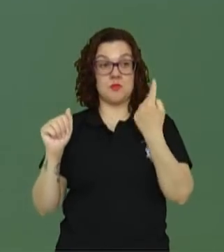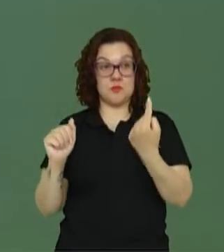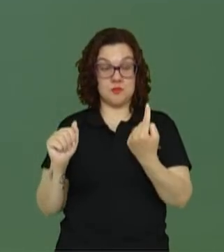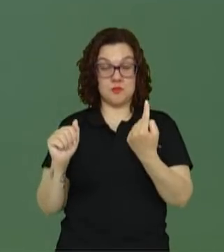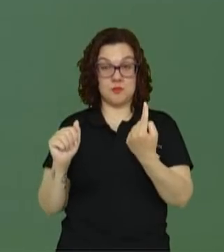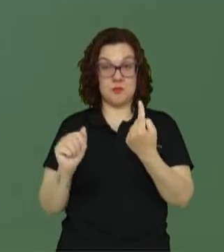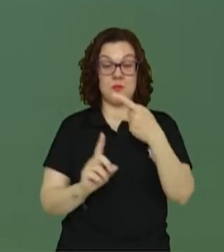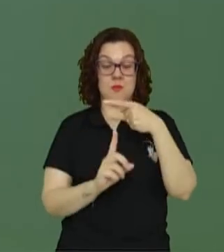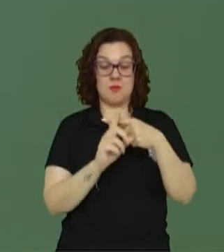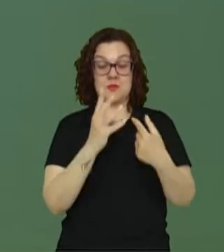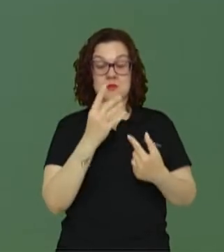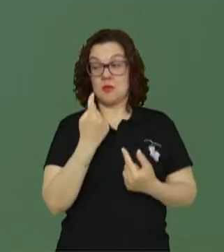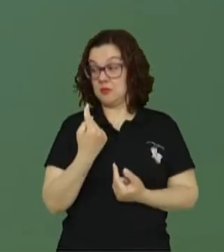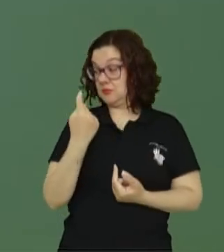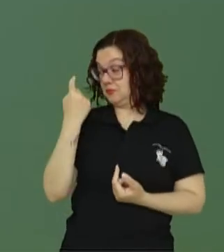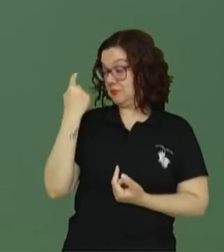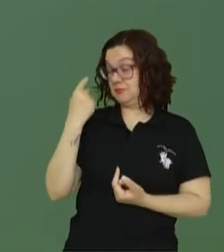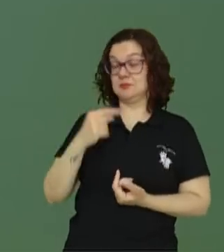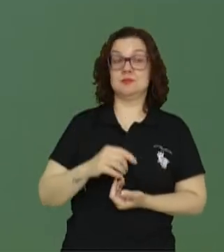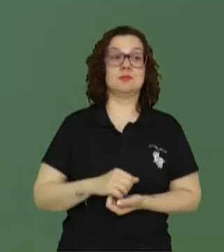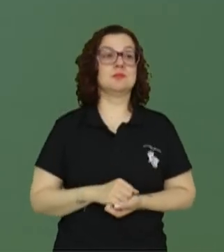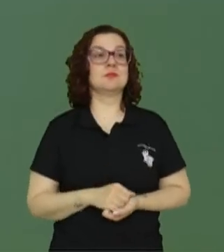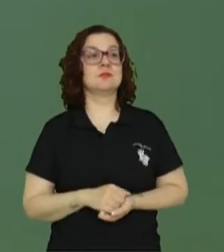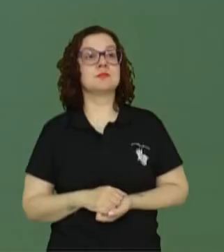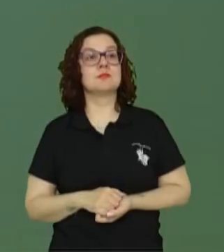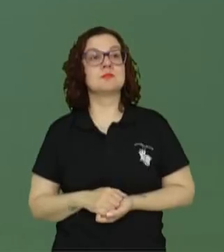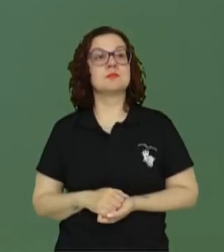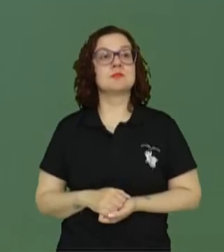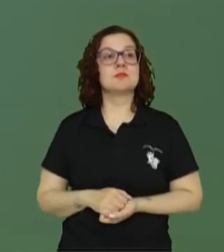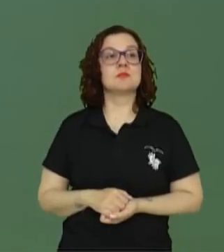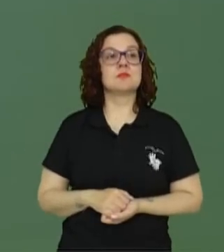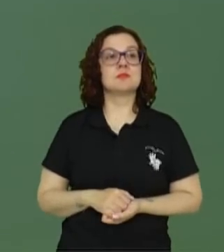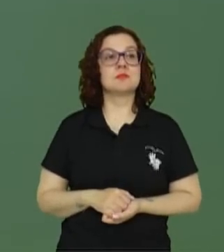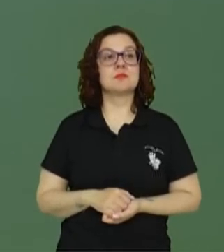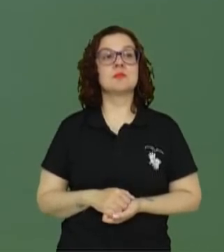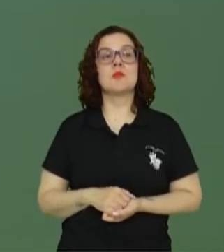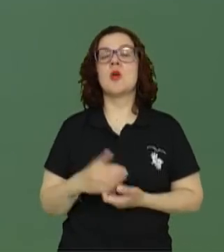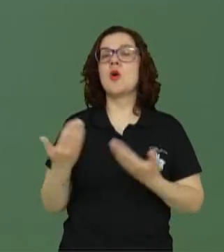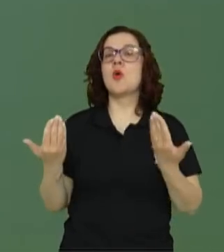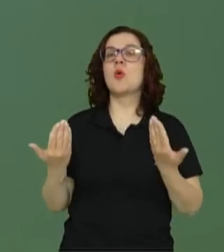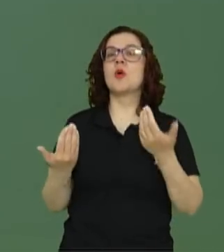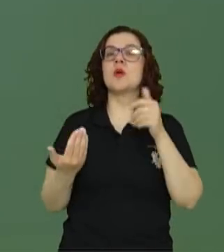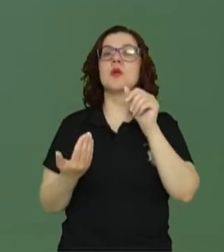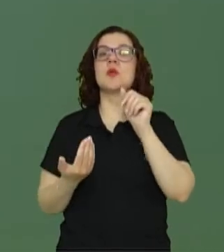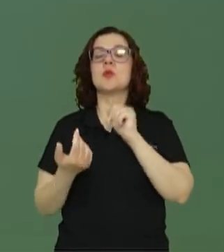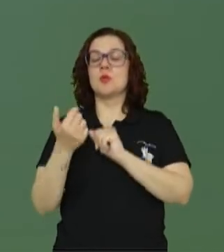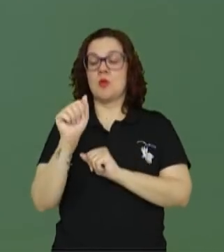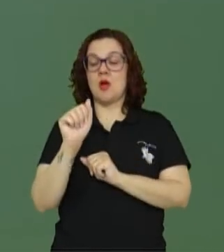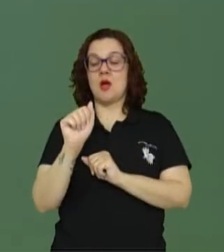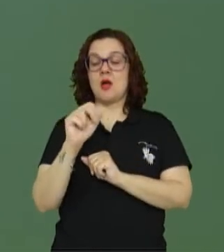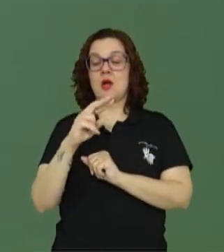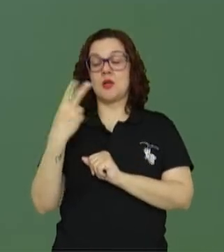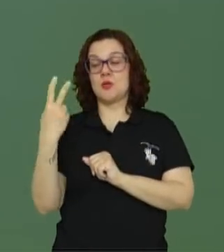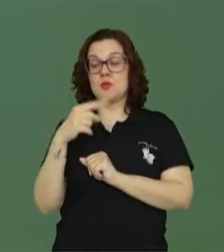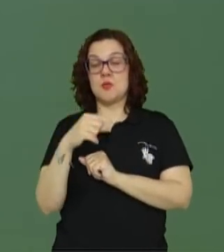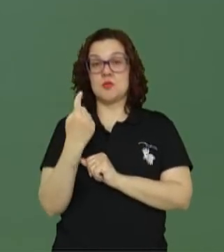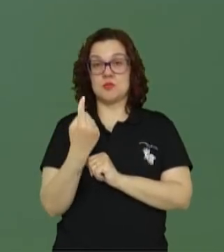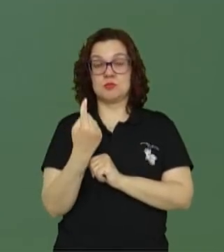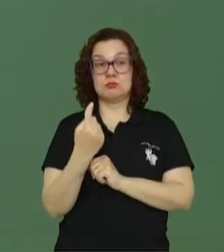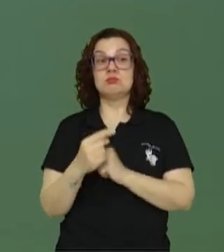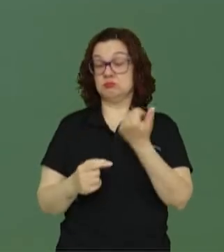mais 4. A2 é igual a... Quanto é A2 menos 1? O meu,